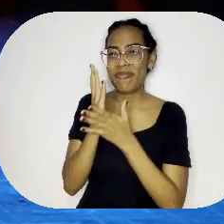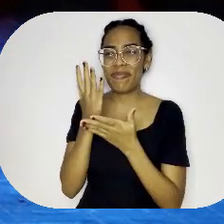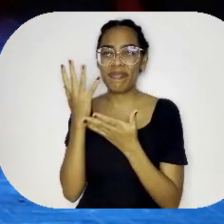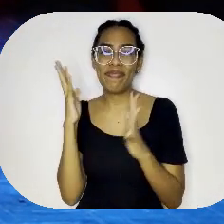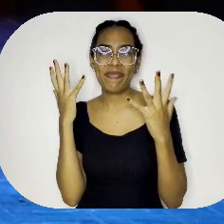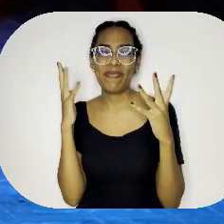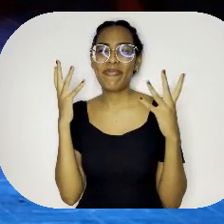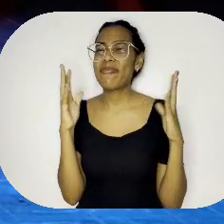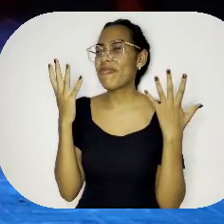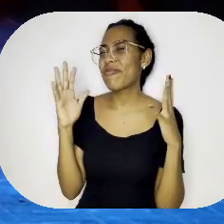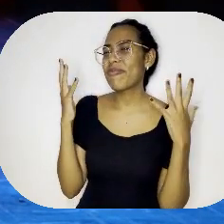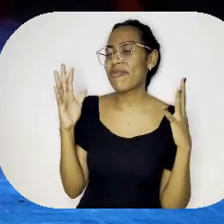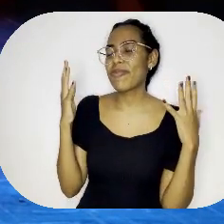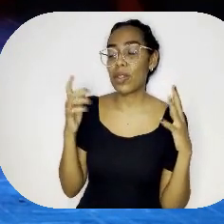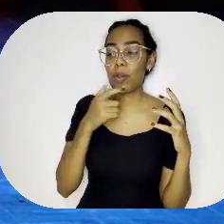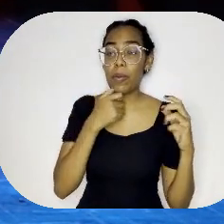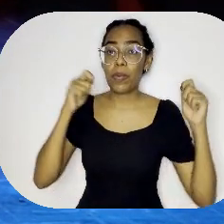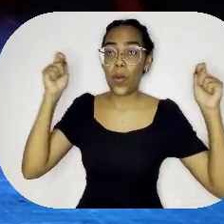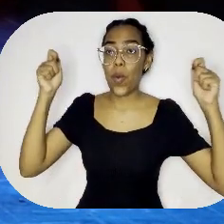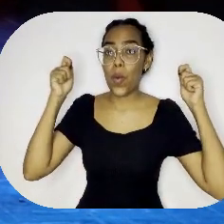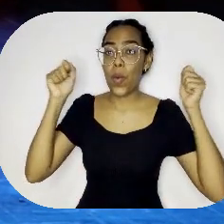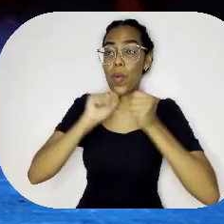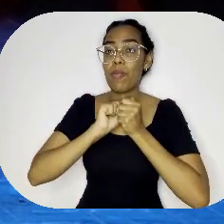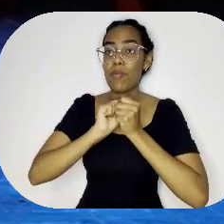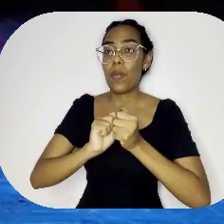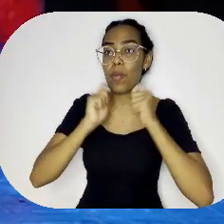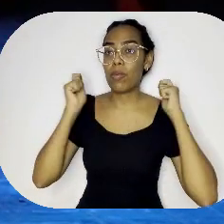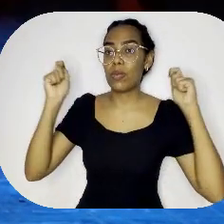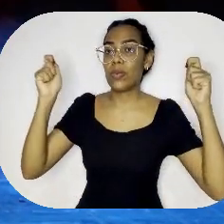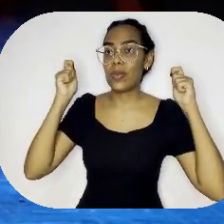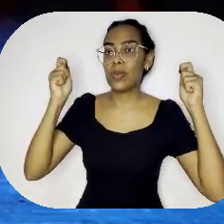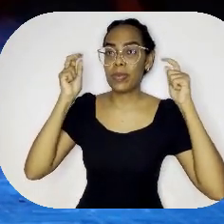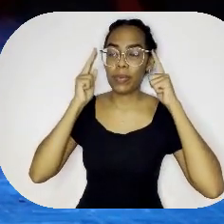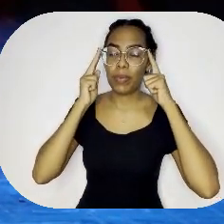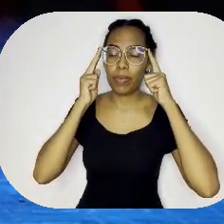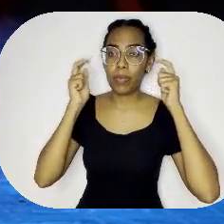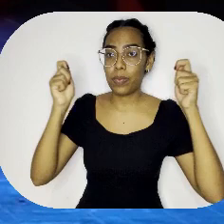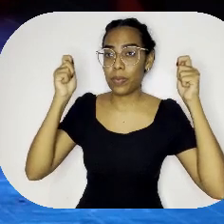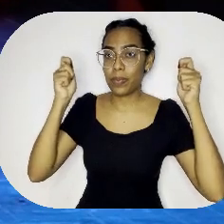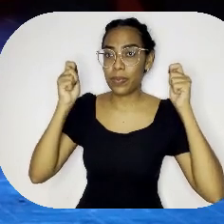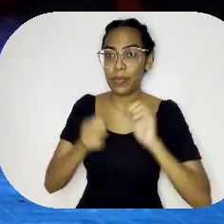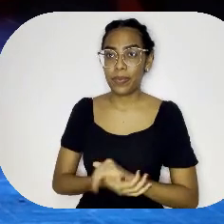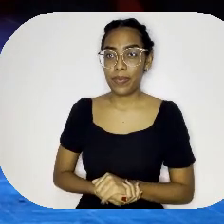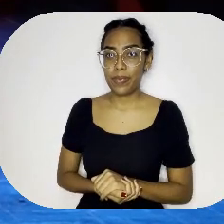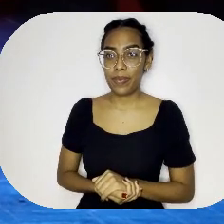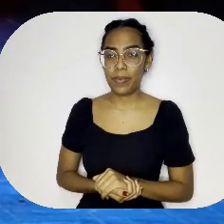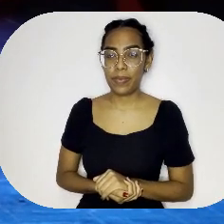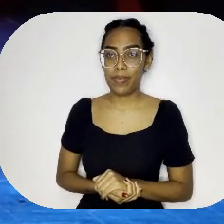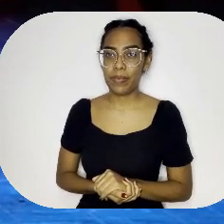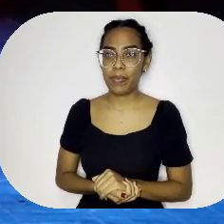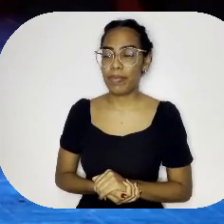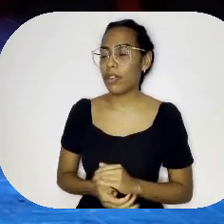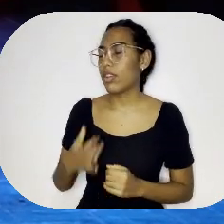usura! Já ganhou! Já ganhou! Já ganhou, já ganhou, já ganhou! O povo unido jamais